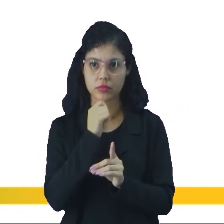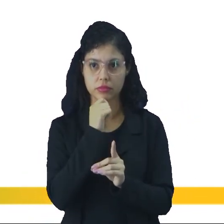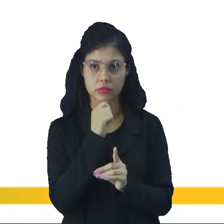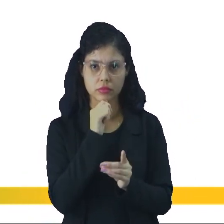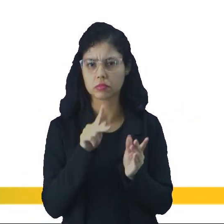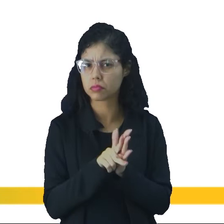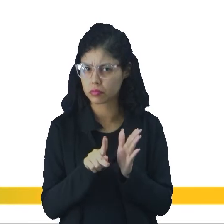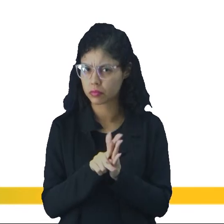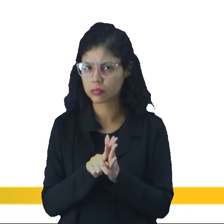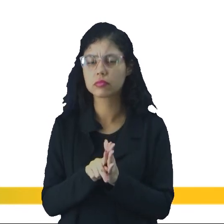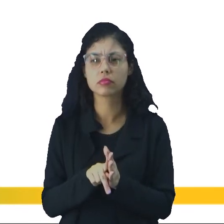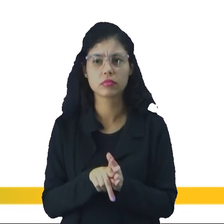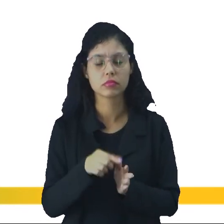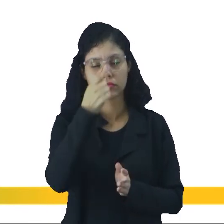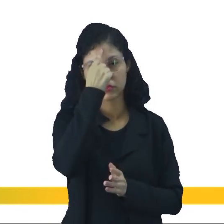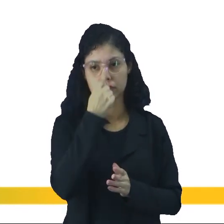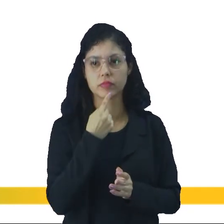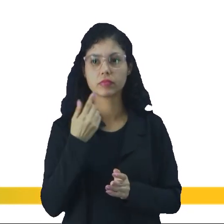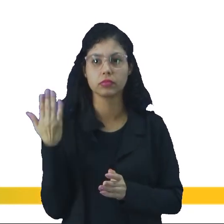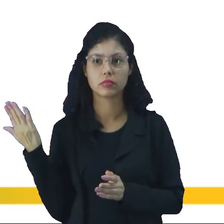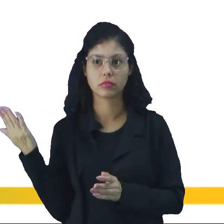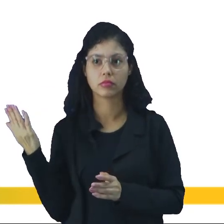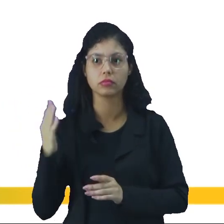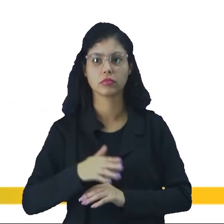formato convencional, como se observa na figura B, ó,